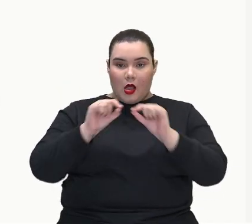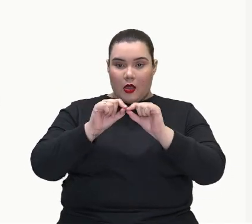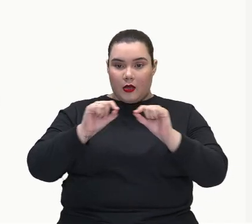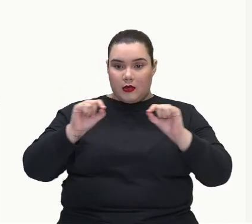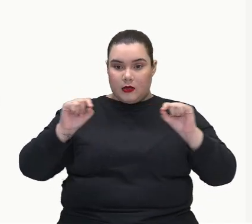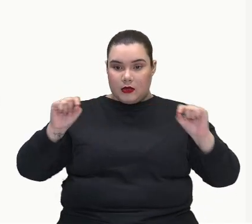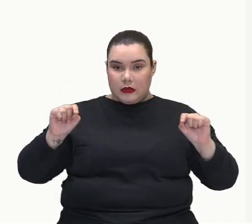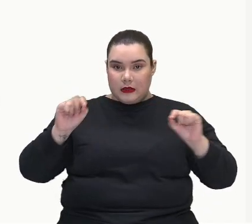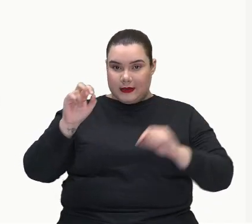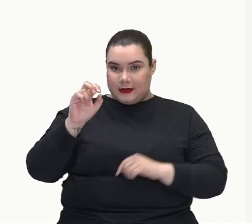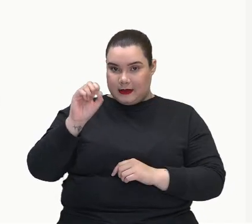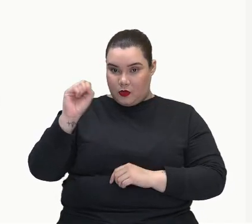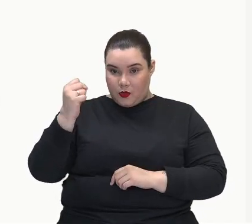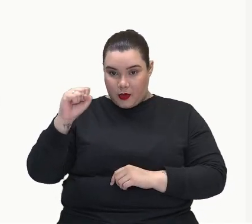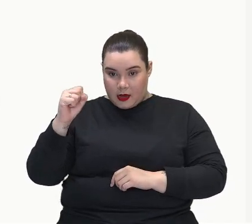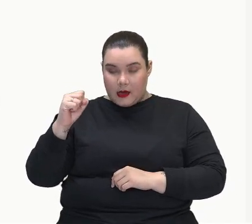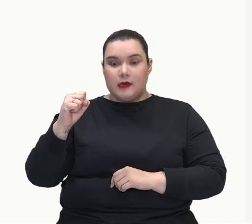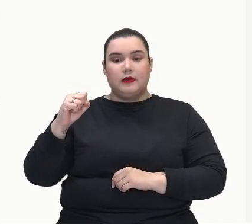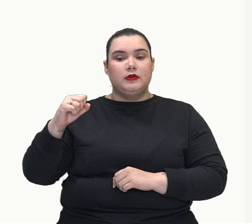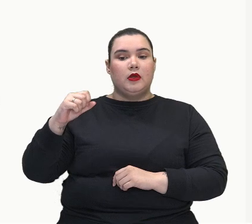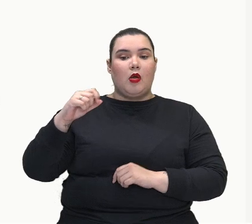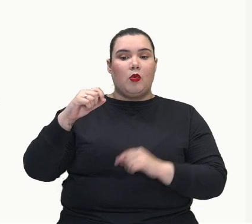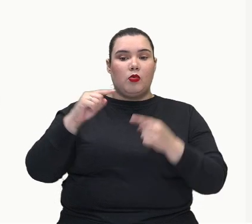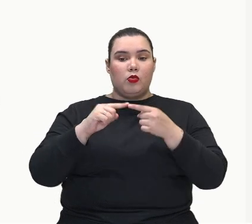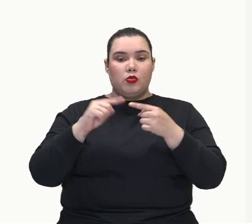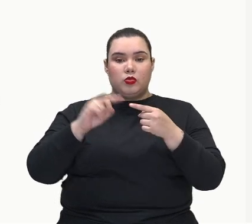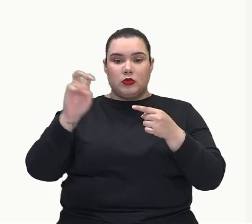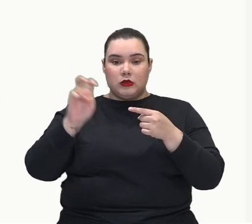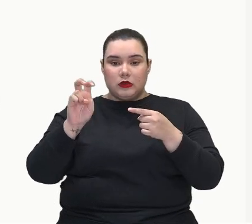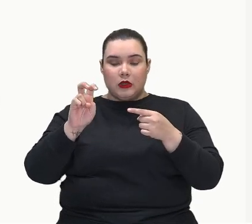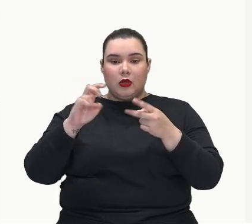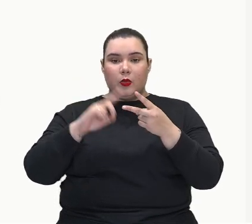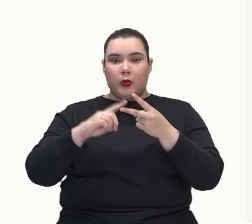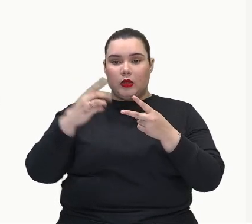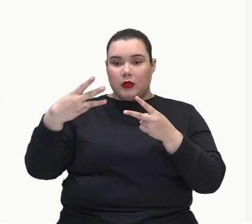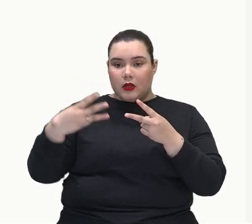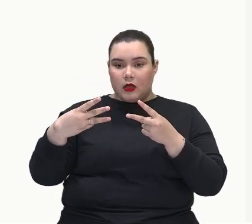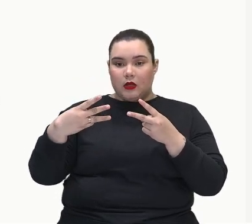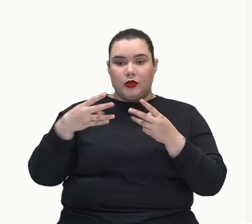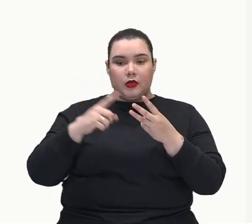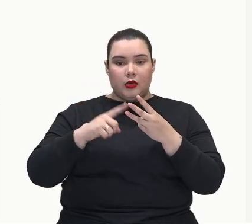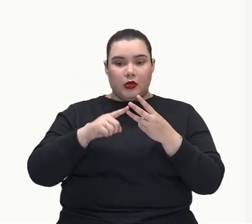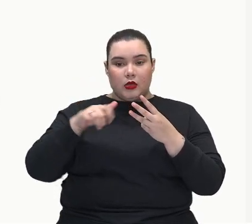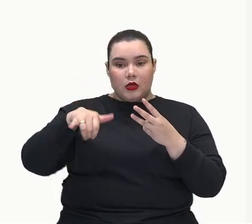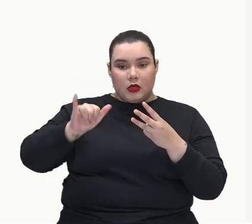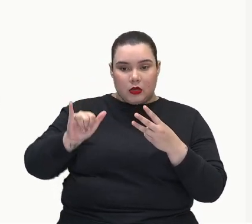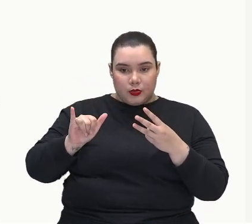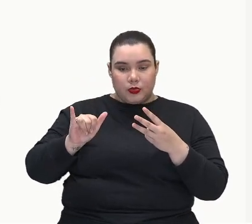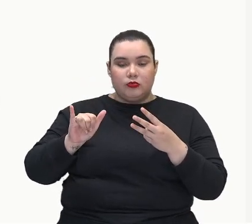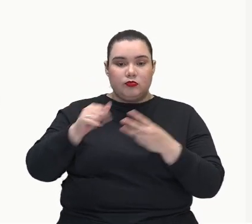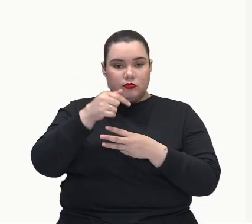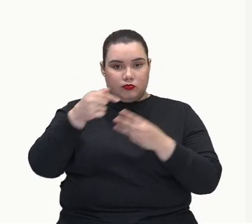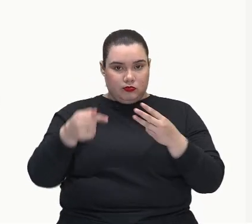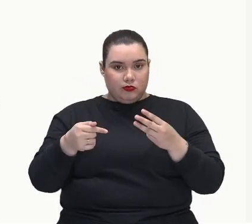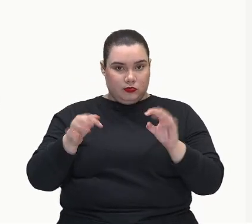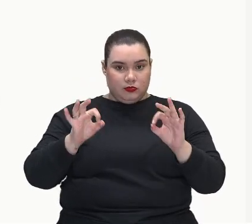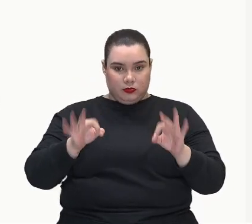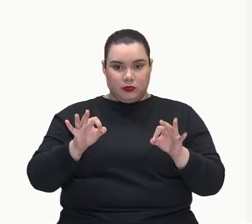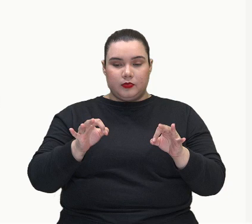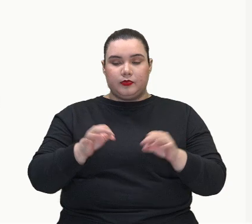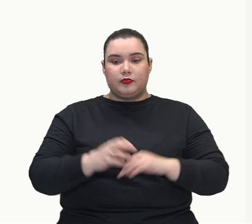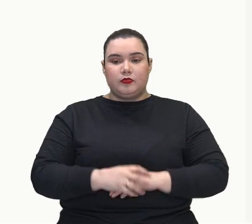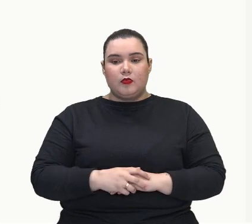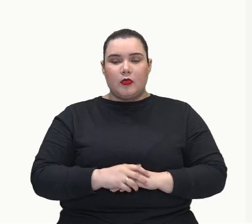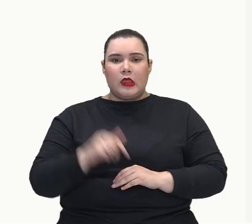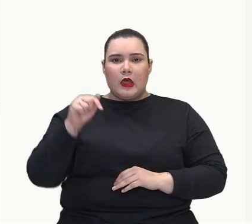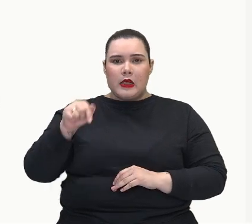a gente tem os valores 5, 3 e y, que pertencem aqui à reta S. Então, o que o